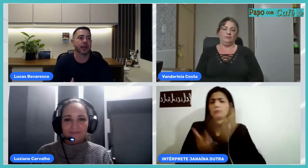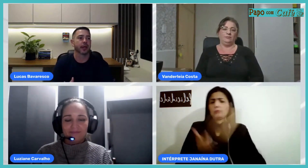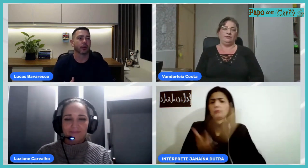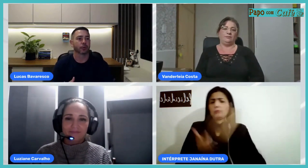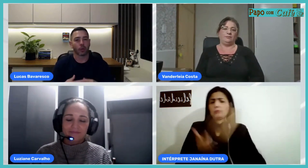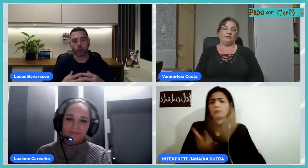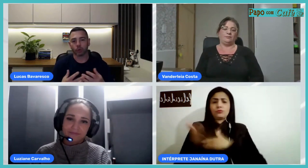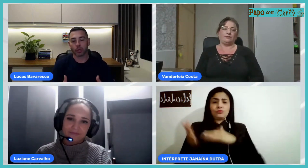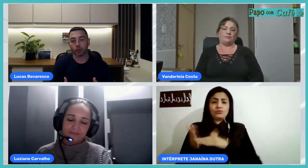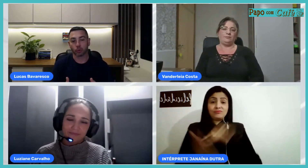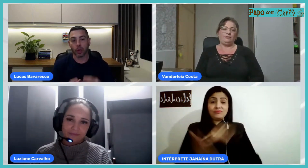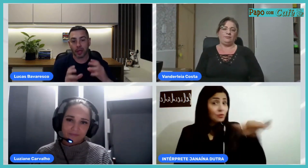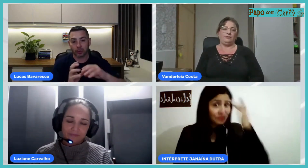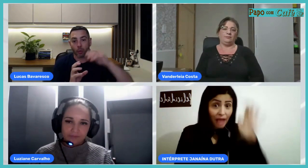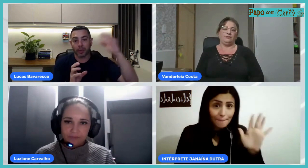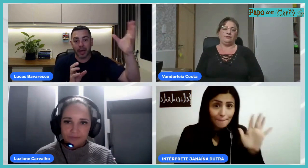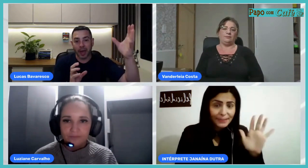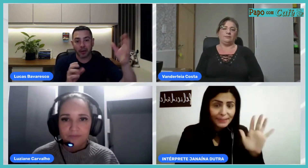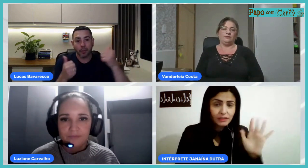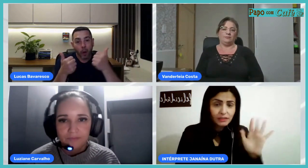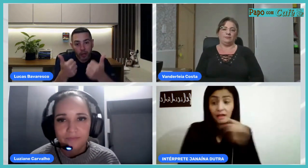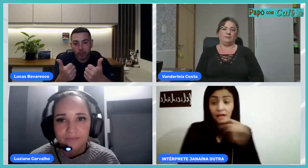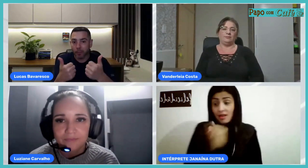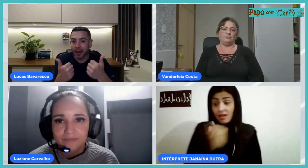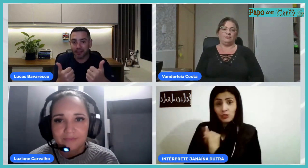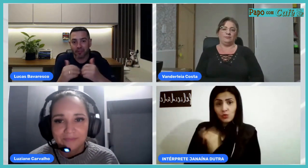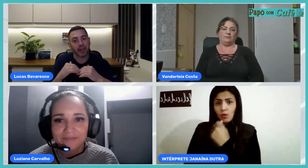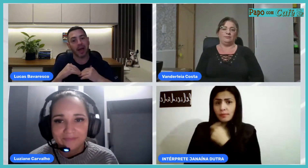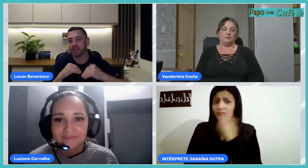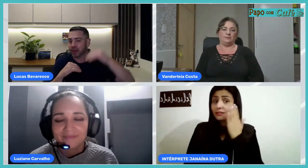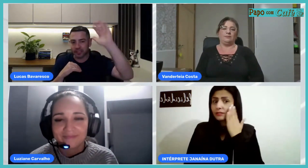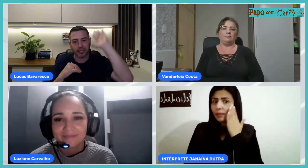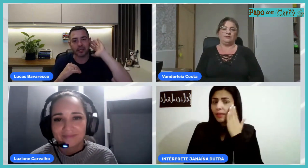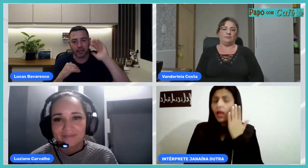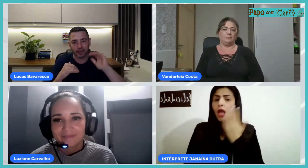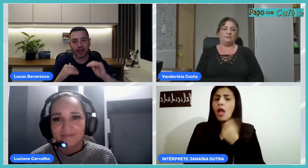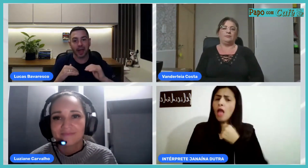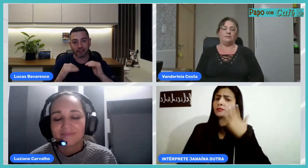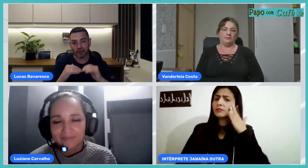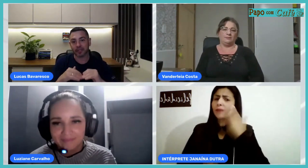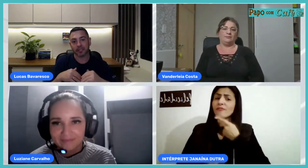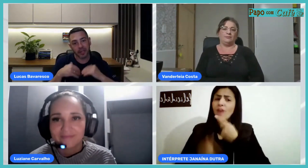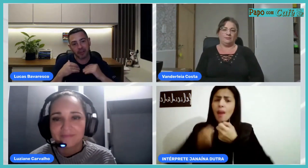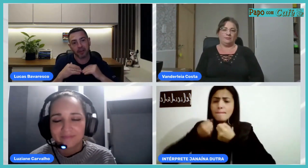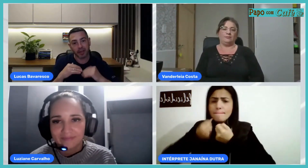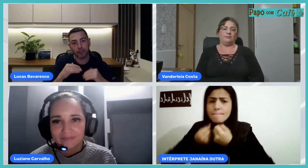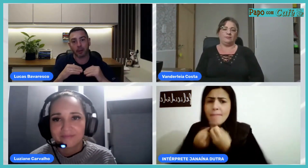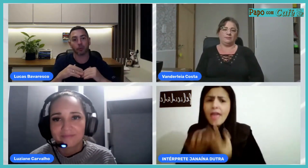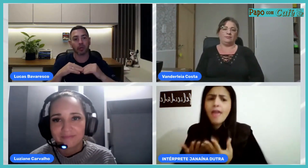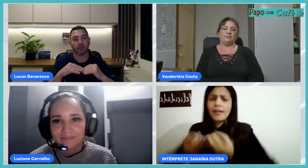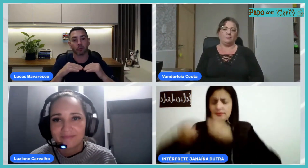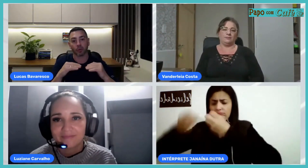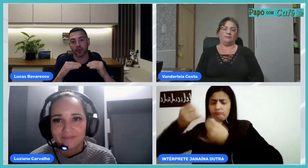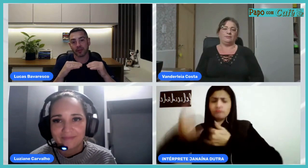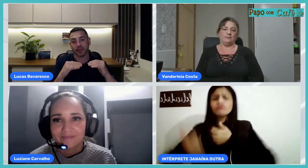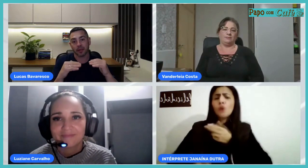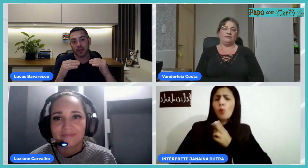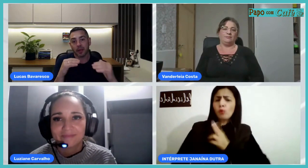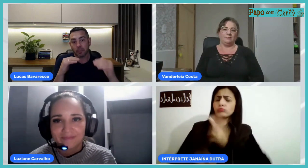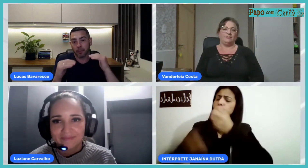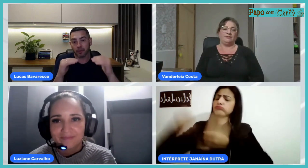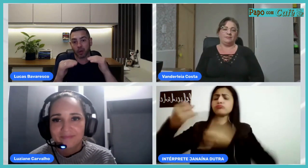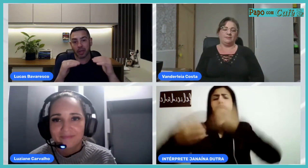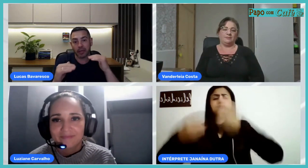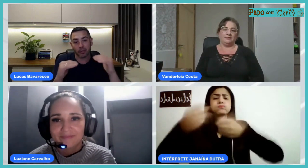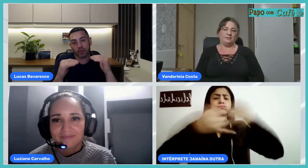atividade, o teu conteúdo, ele dominar, ótimo, maravilha, avança, né? Avança e leva ele para um nível talvez